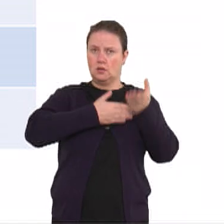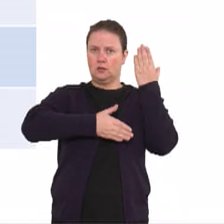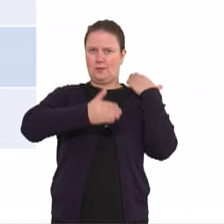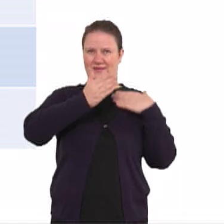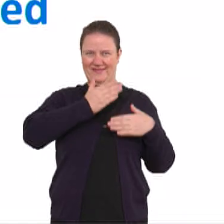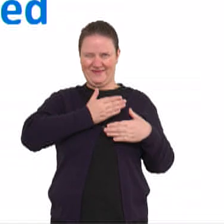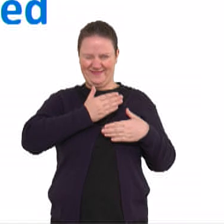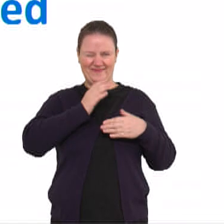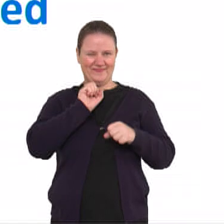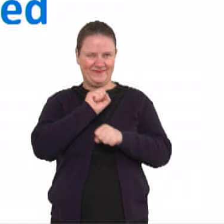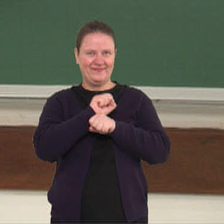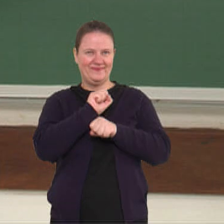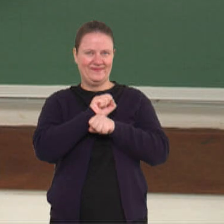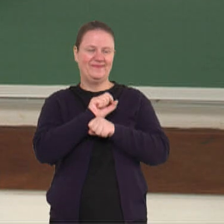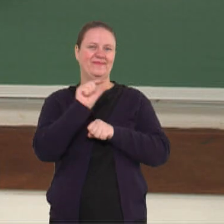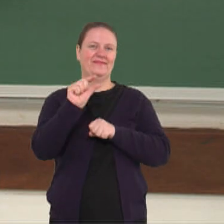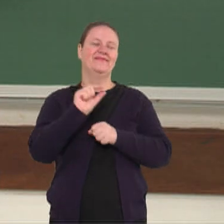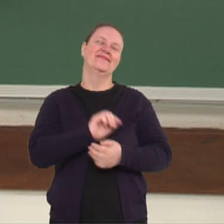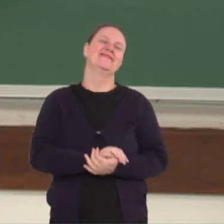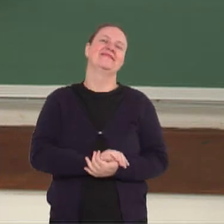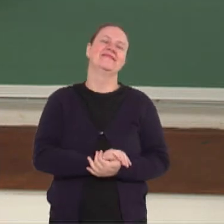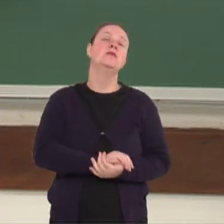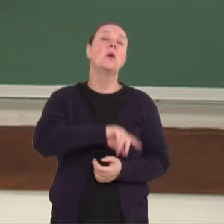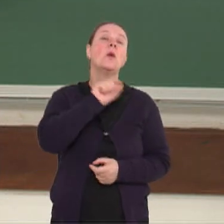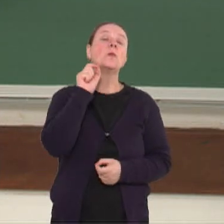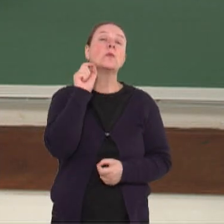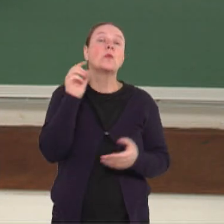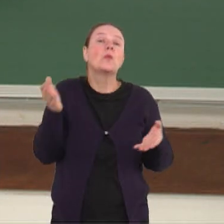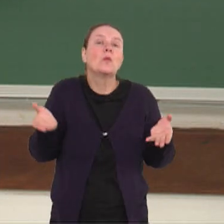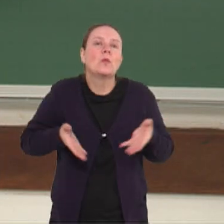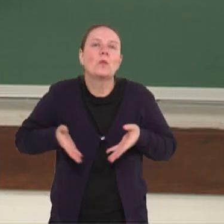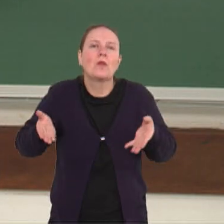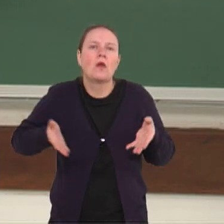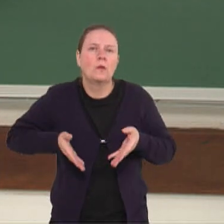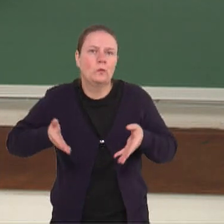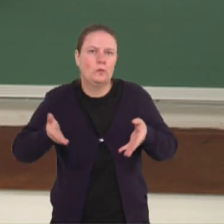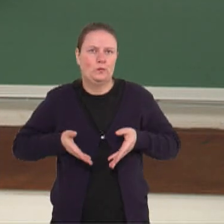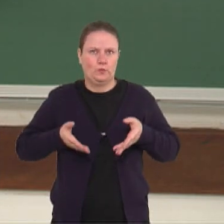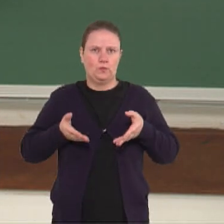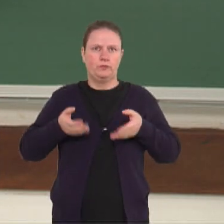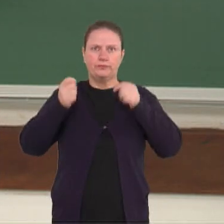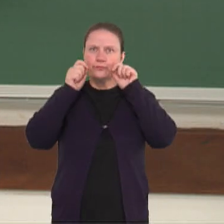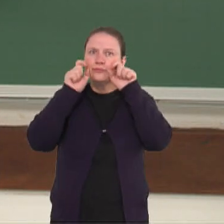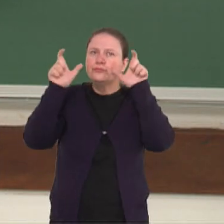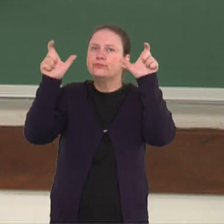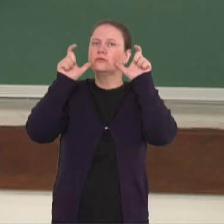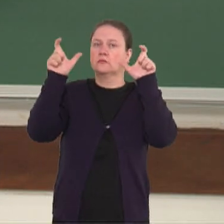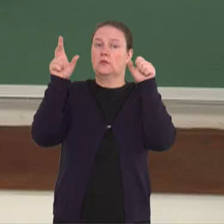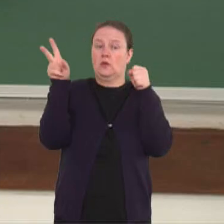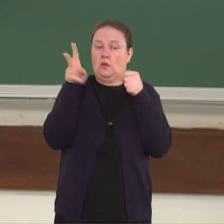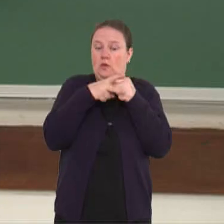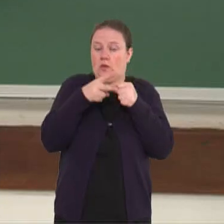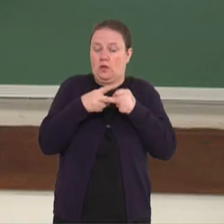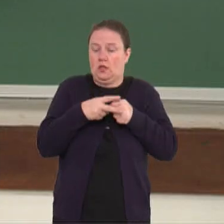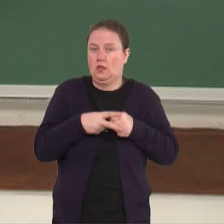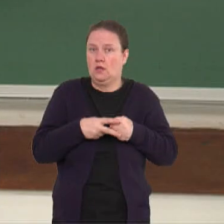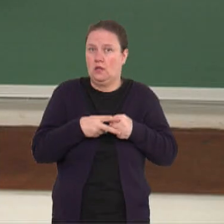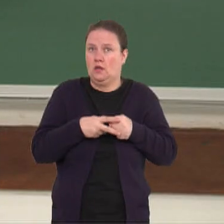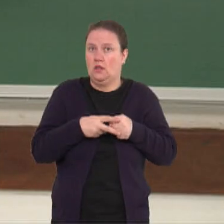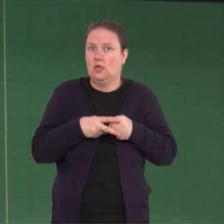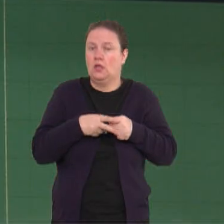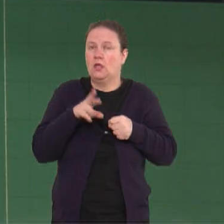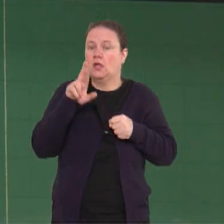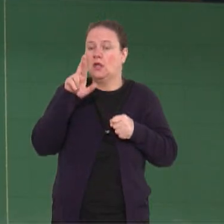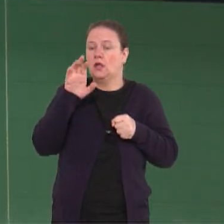Belezinha? Então, agora eu quero que vocês aprendam bem os verbos regulares. O que é